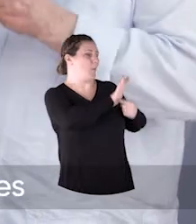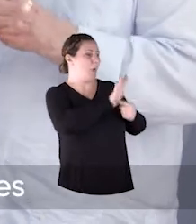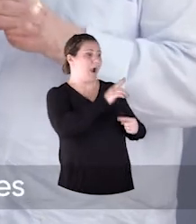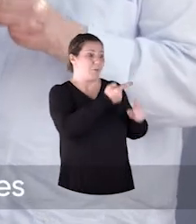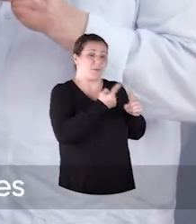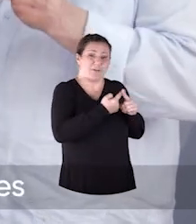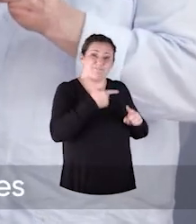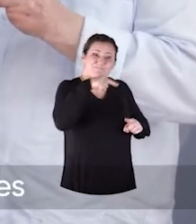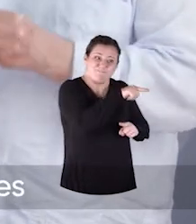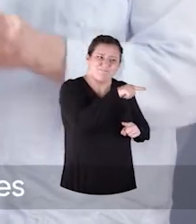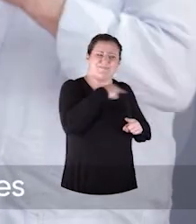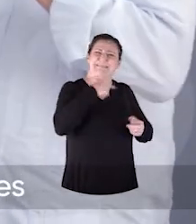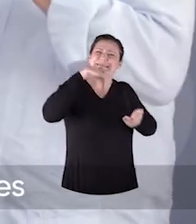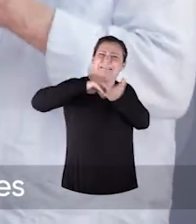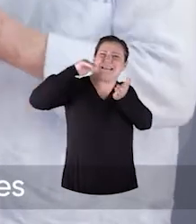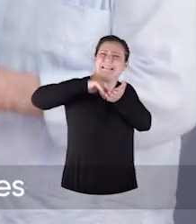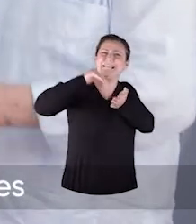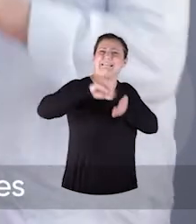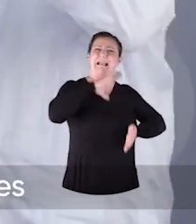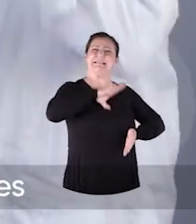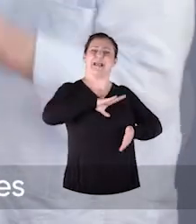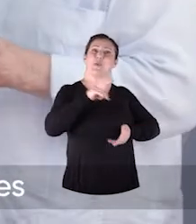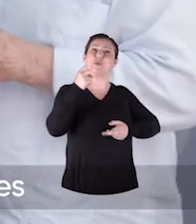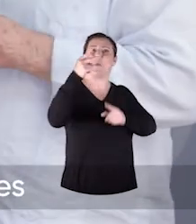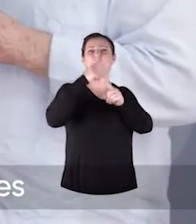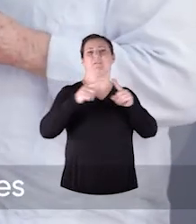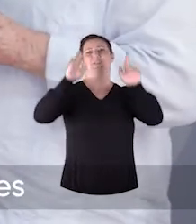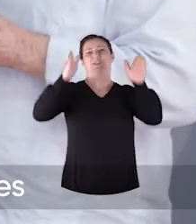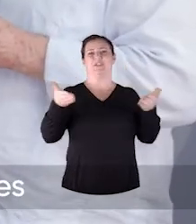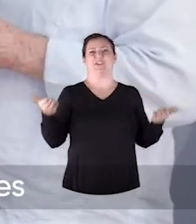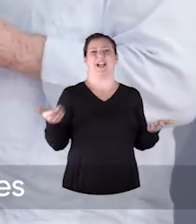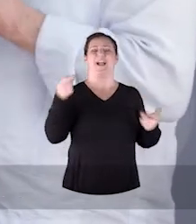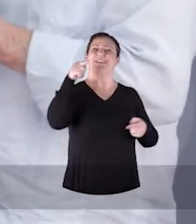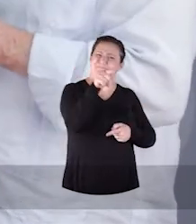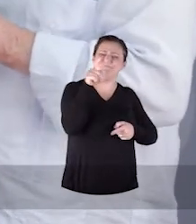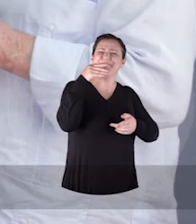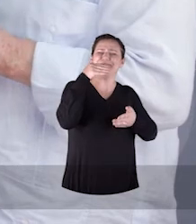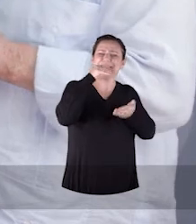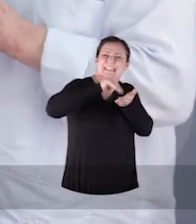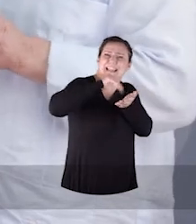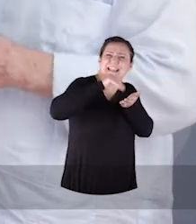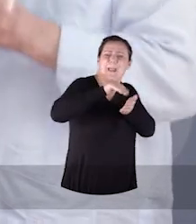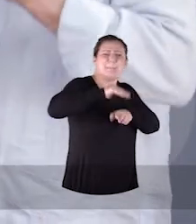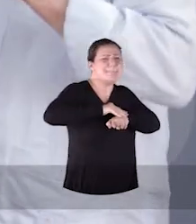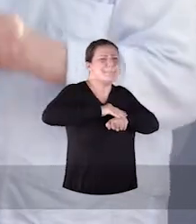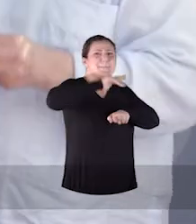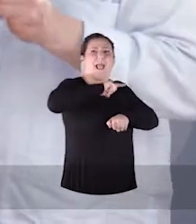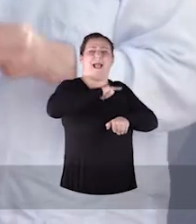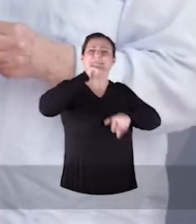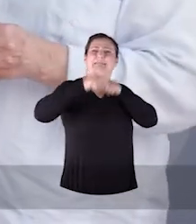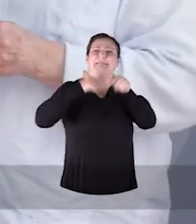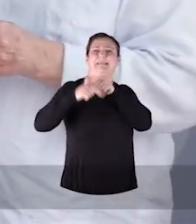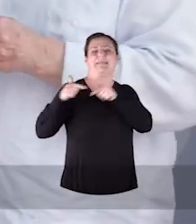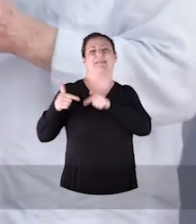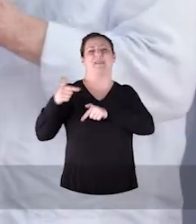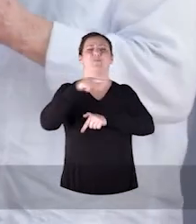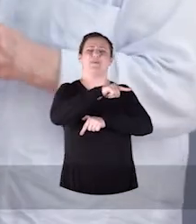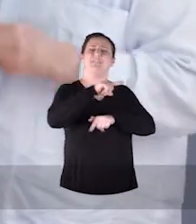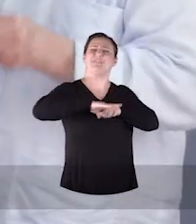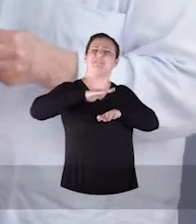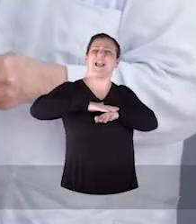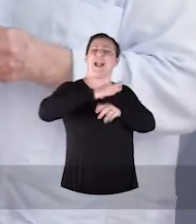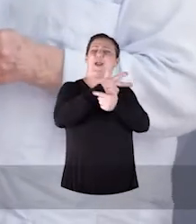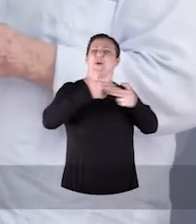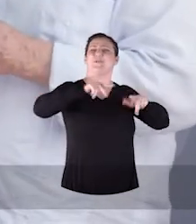o que mostrar porque você foi secretário dessa cidade duas vezes e foi secretário que teve muita atuação